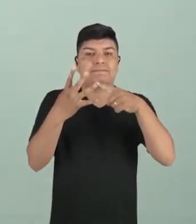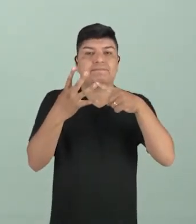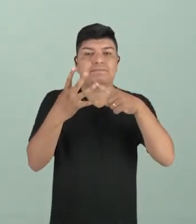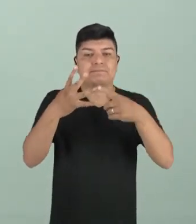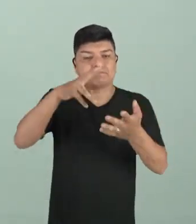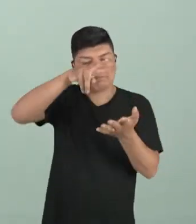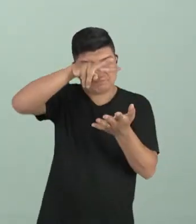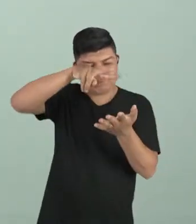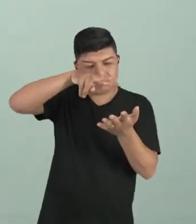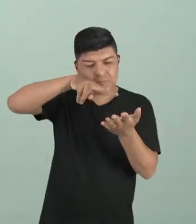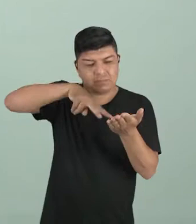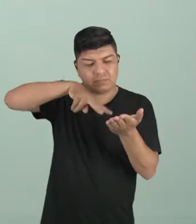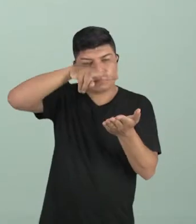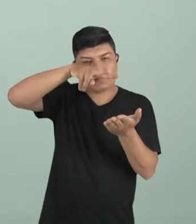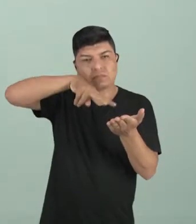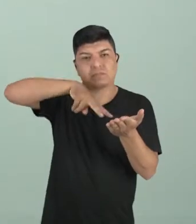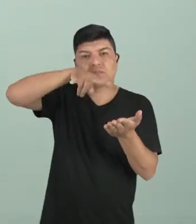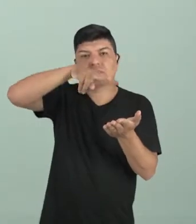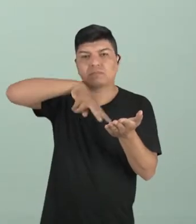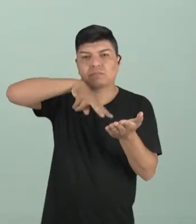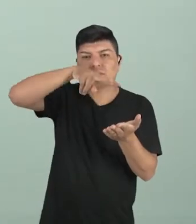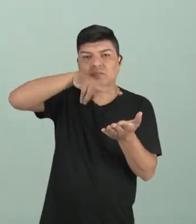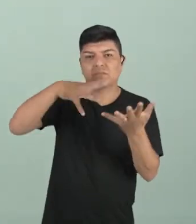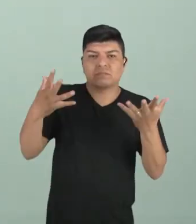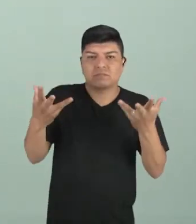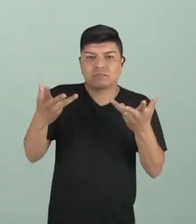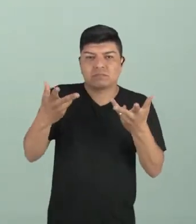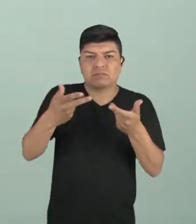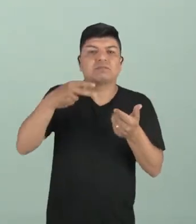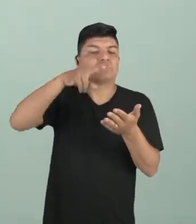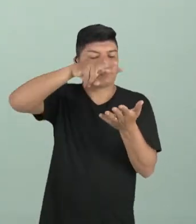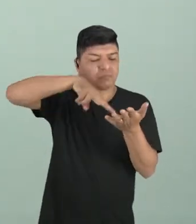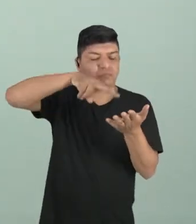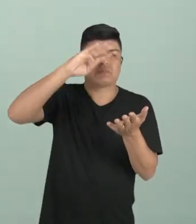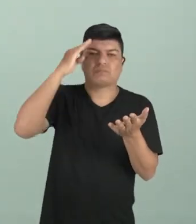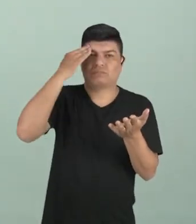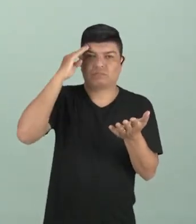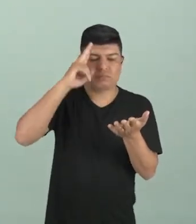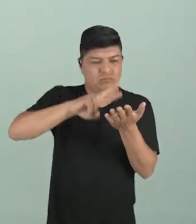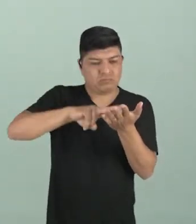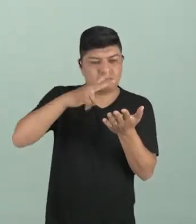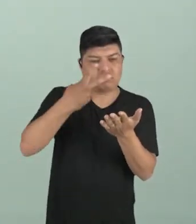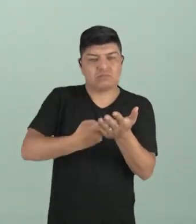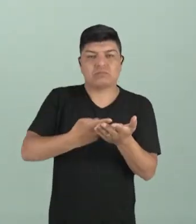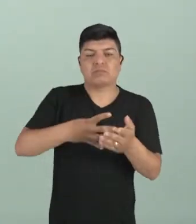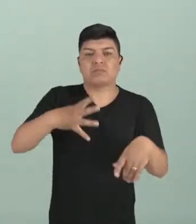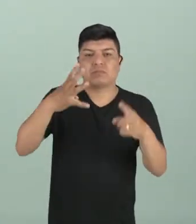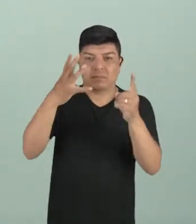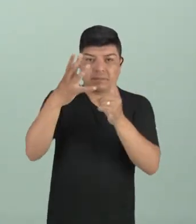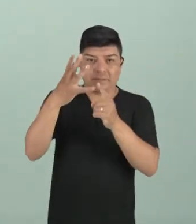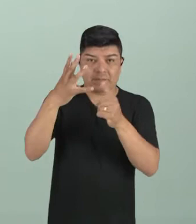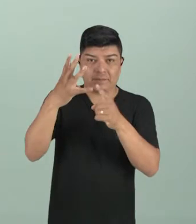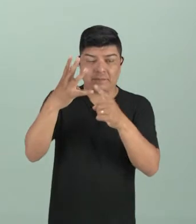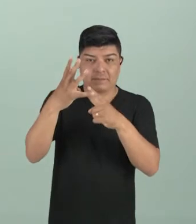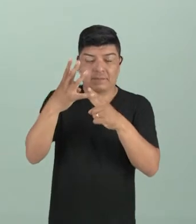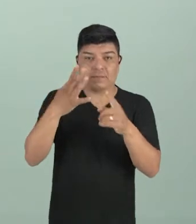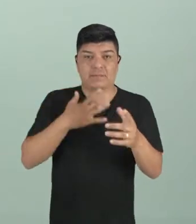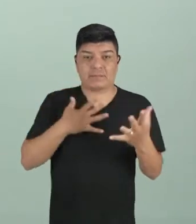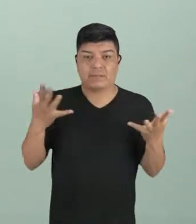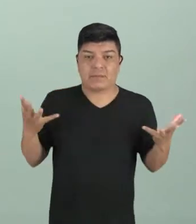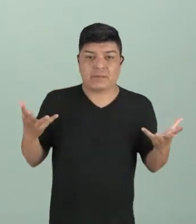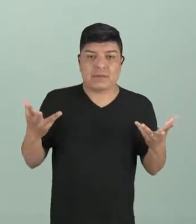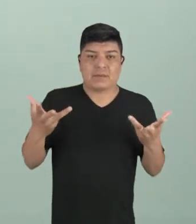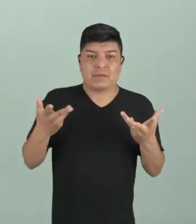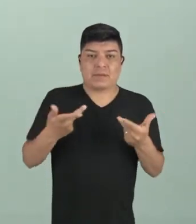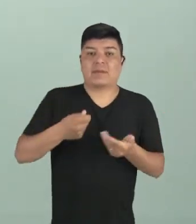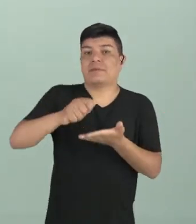da leitura, que é justamente a habilidade de ler, né, compreender e interpretar. E eu também tenho a habilidade